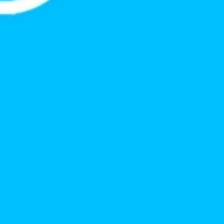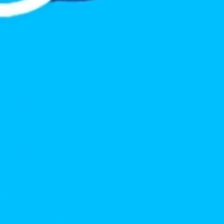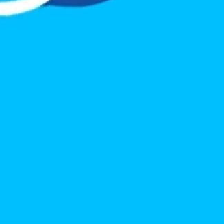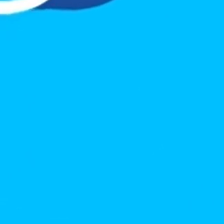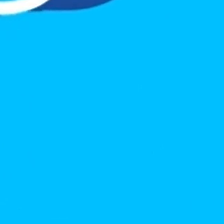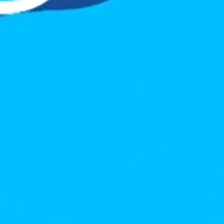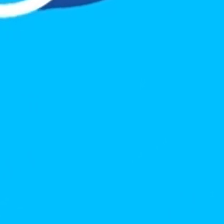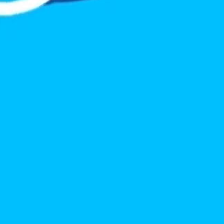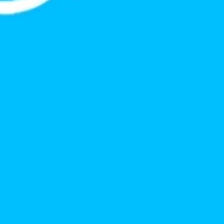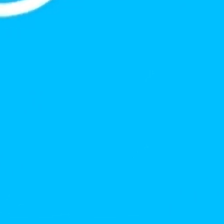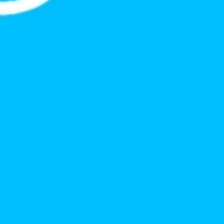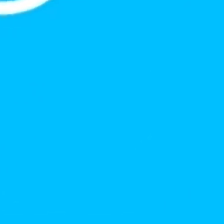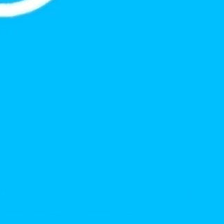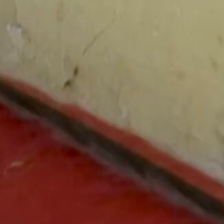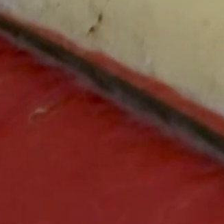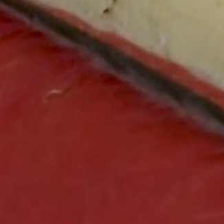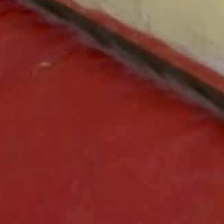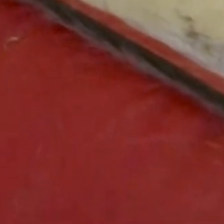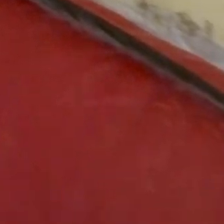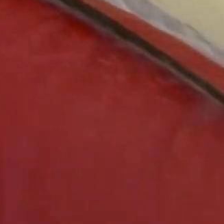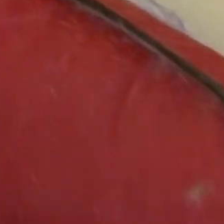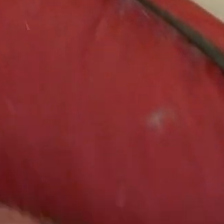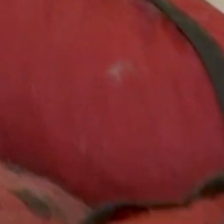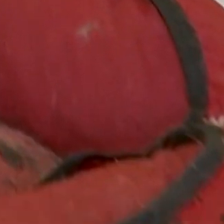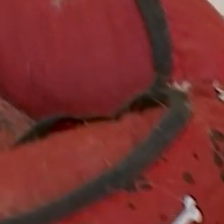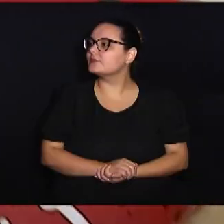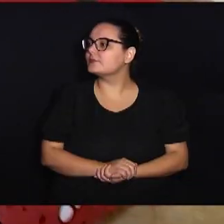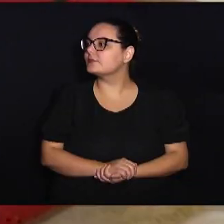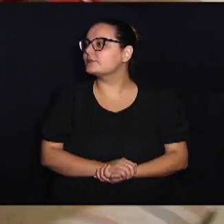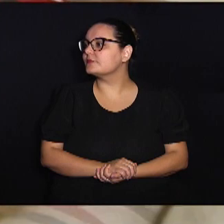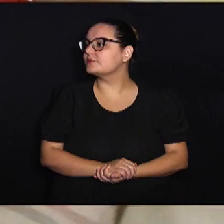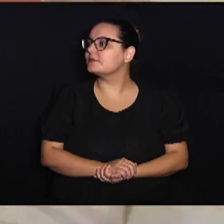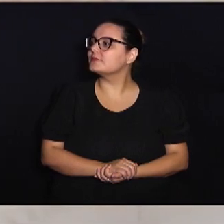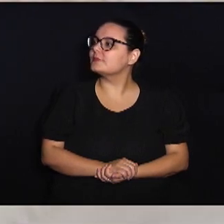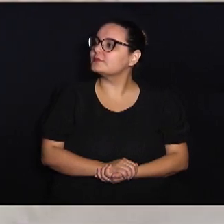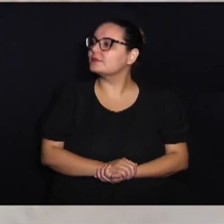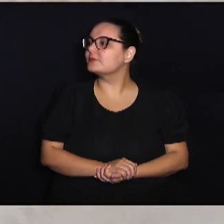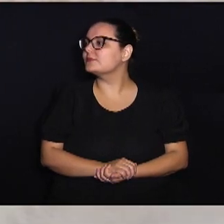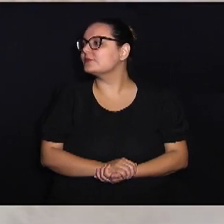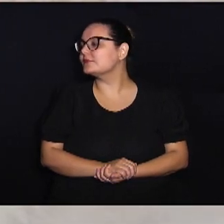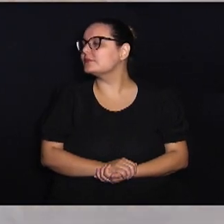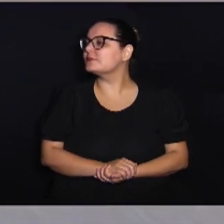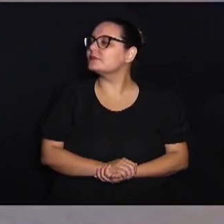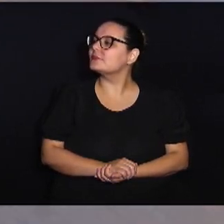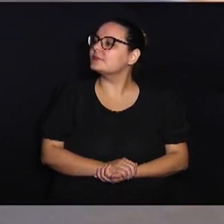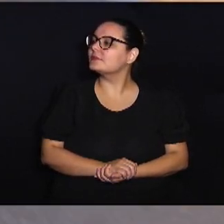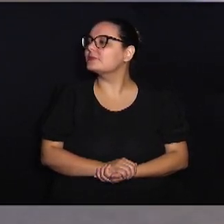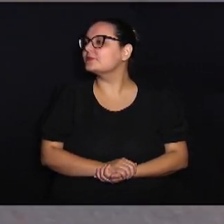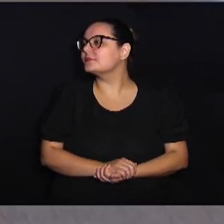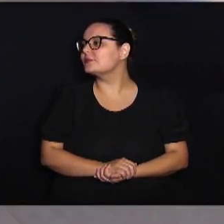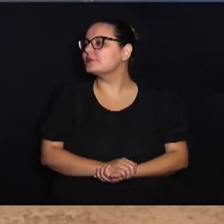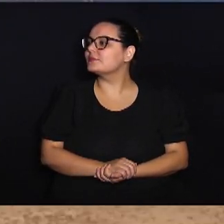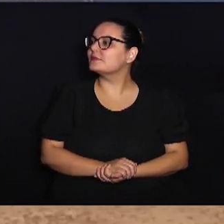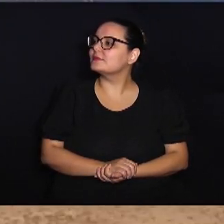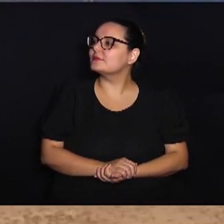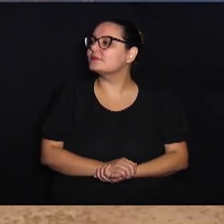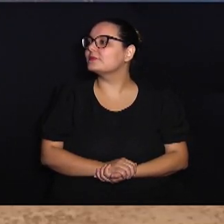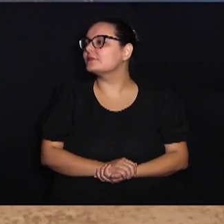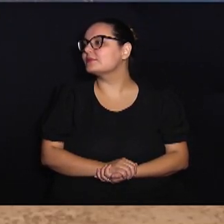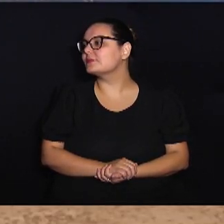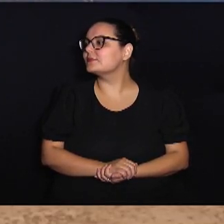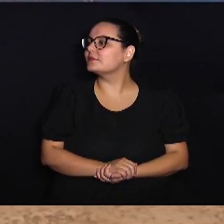ele estava investido em ações. Então, você sempre vai observar uma relação muito próxima entre mudança no câmbio, por exemplo, e índices